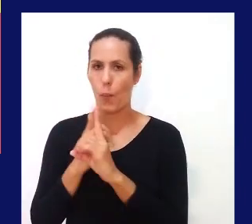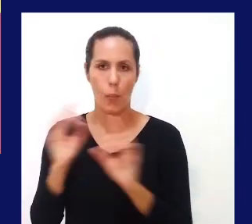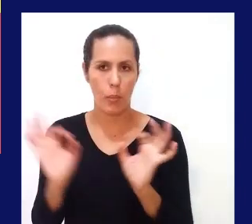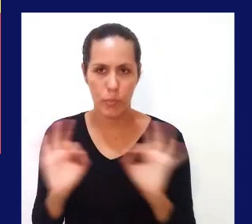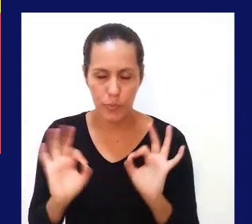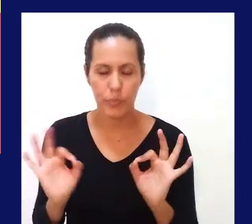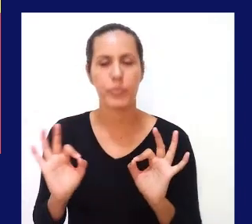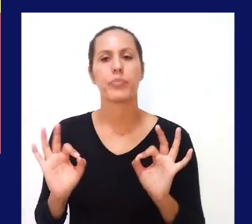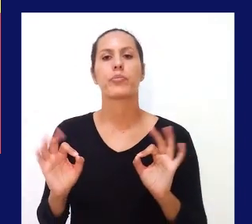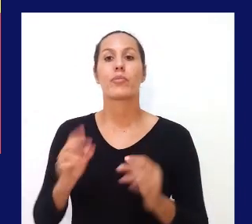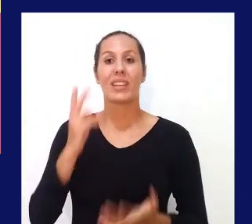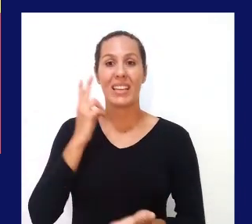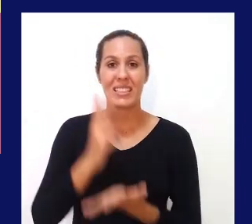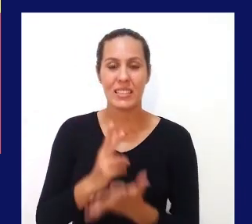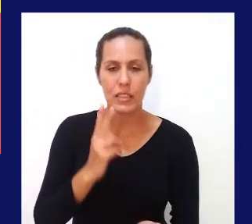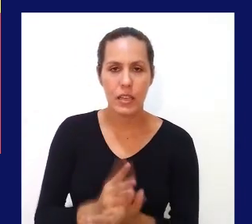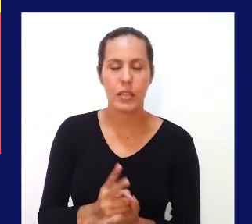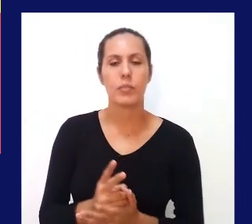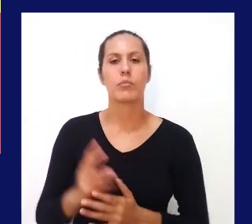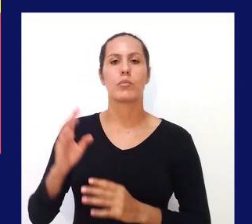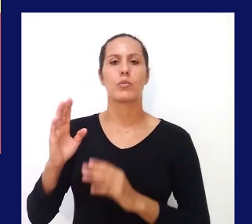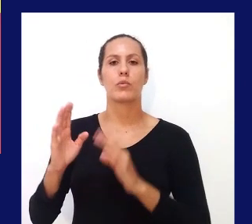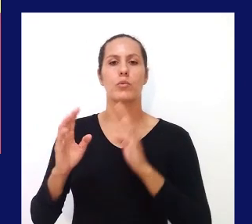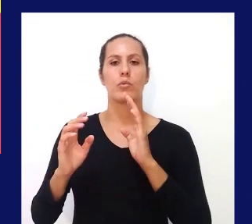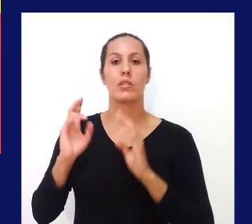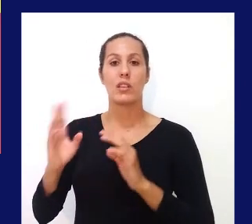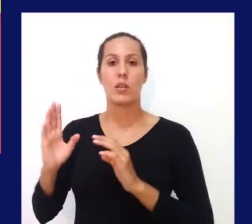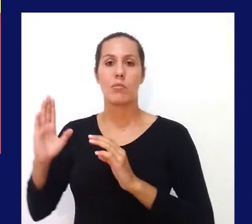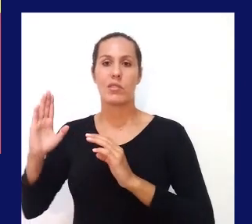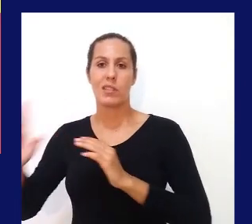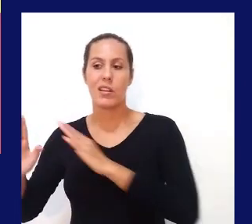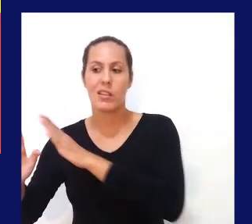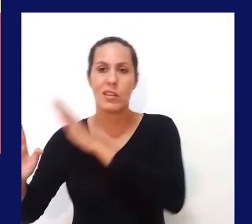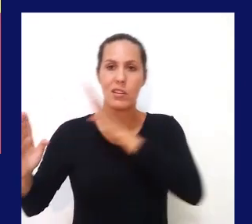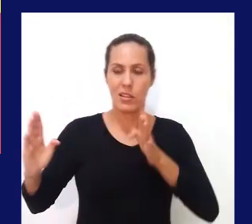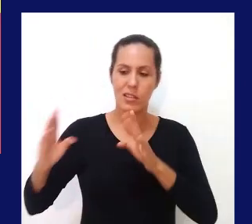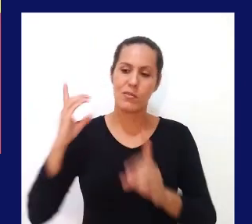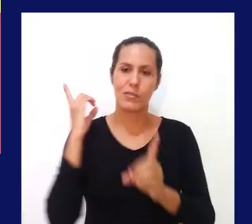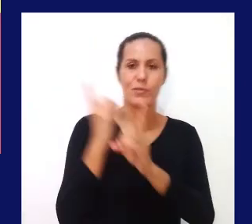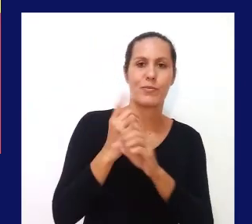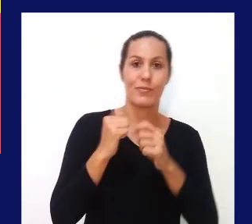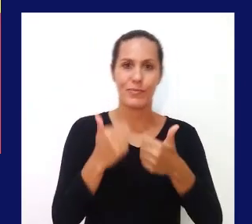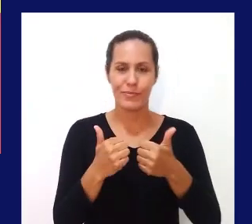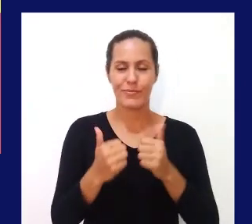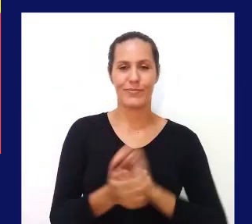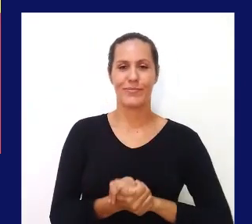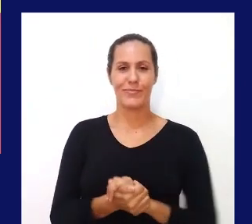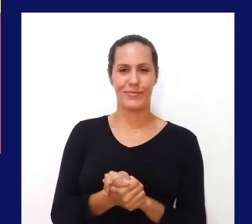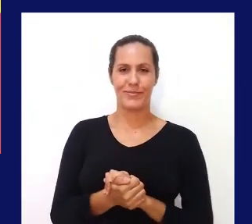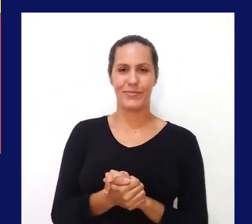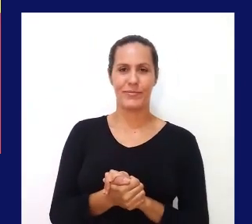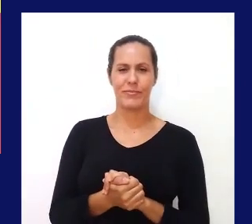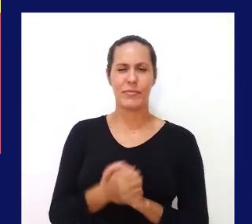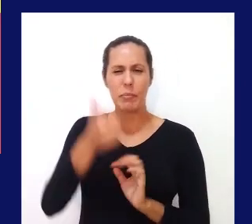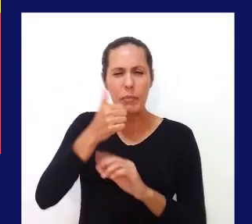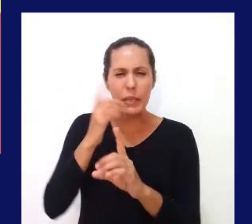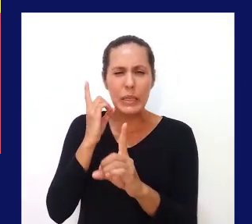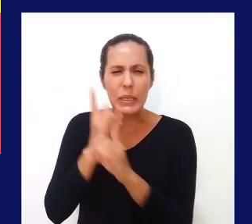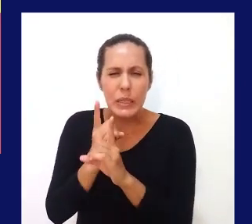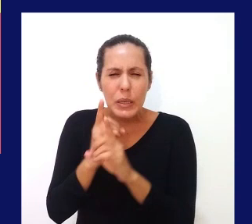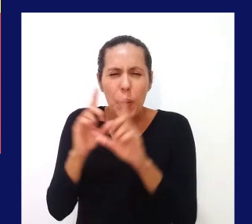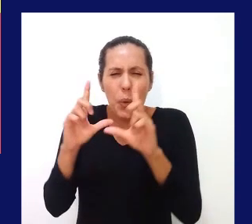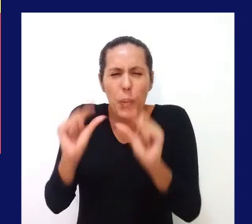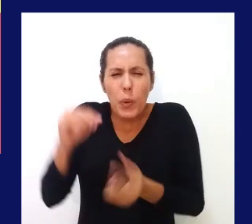tá tudo de forma da esquerda para a direita. Não tem nada da direita para a esquerda, ok? Procura aí. A primeira é